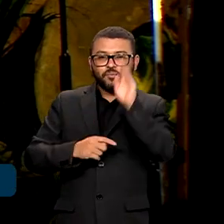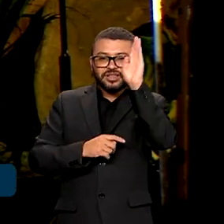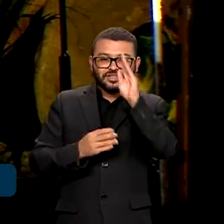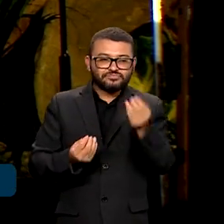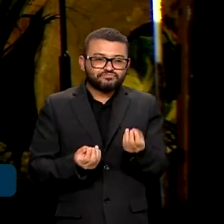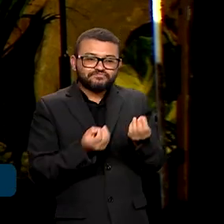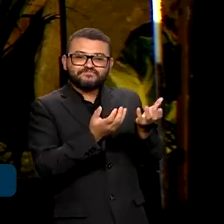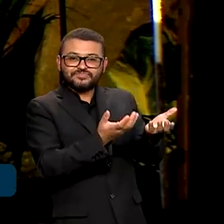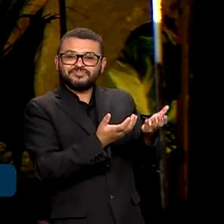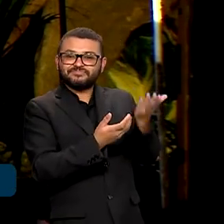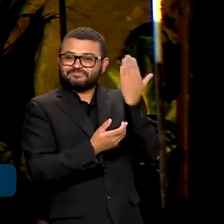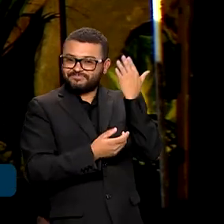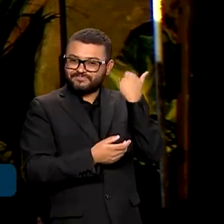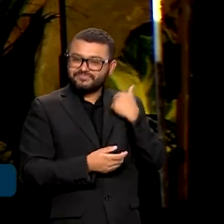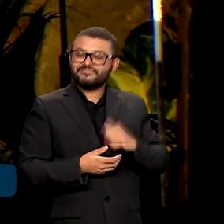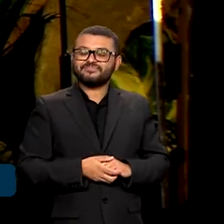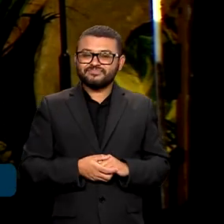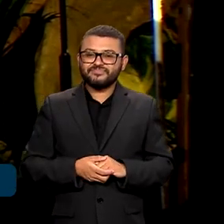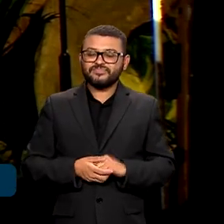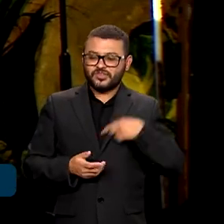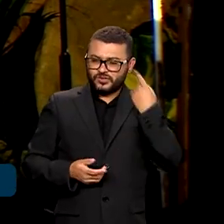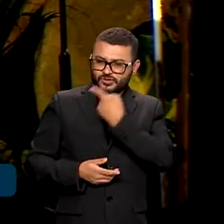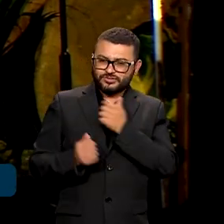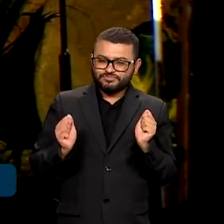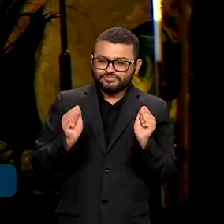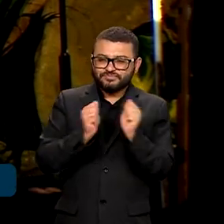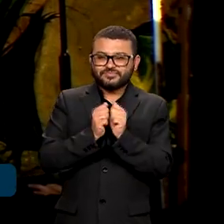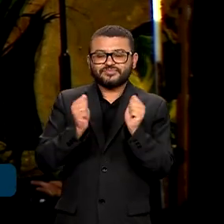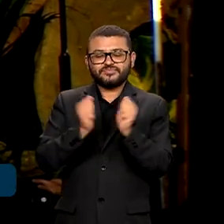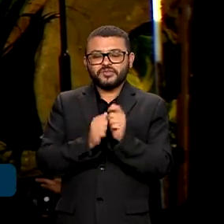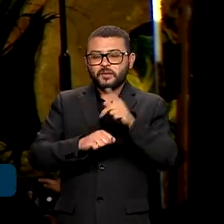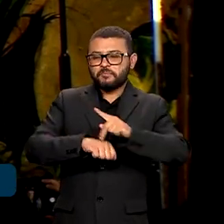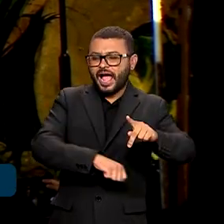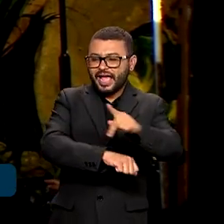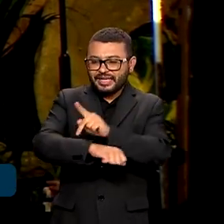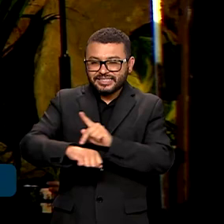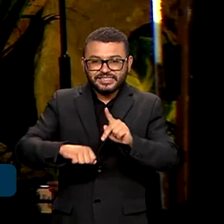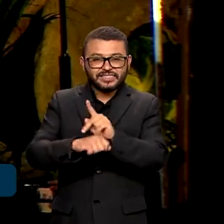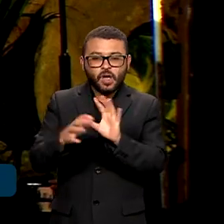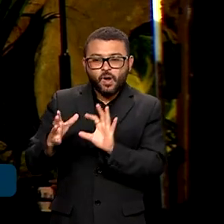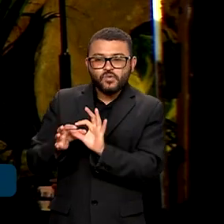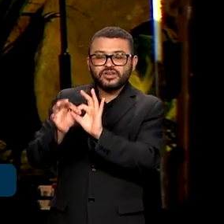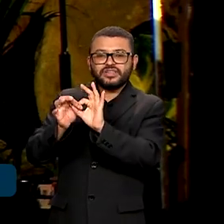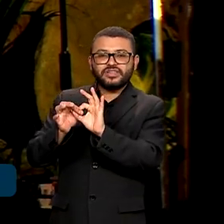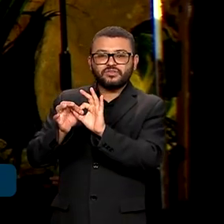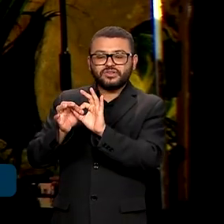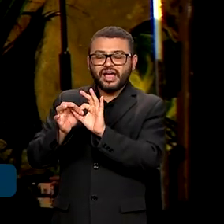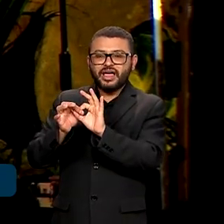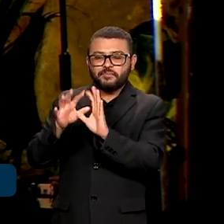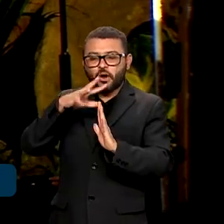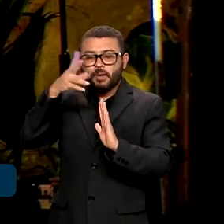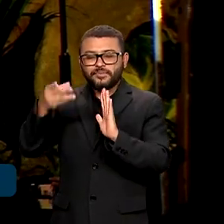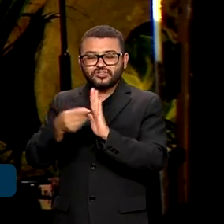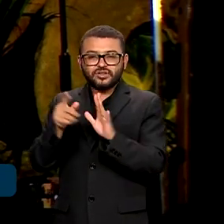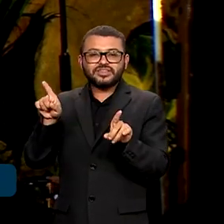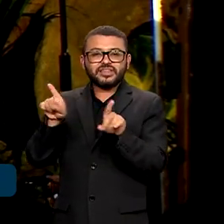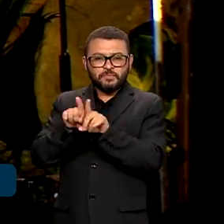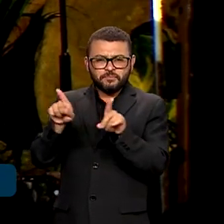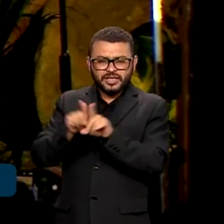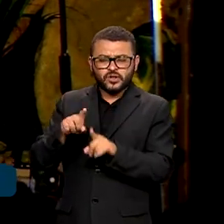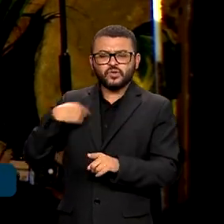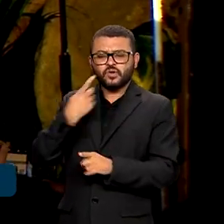brasileiro. E nós queremos, junto com os países que compartilham a floresta amazônica,